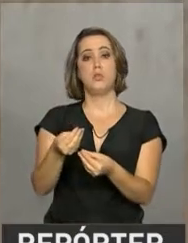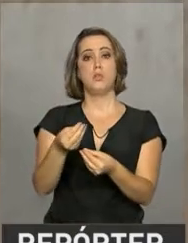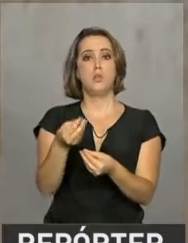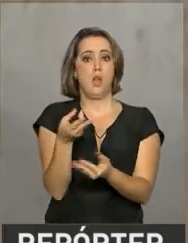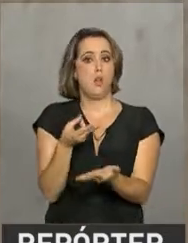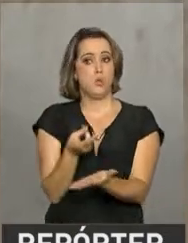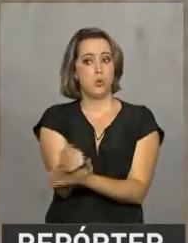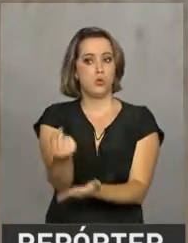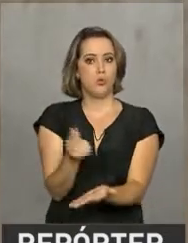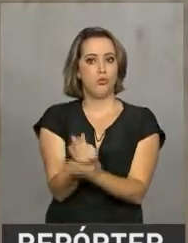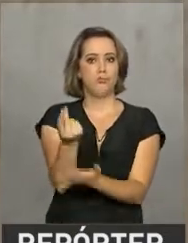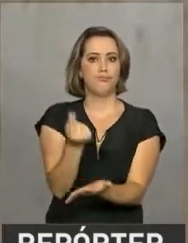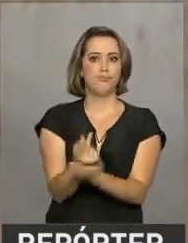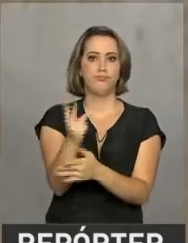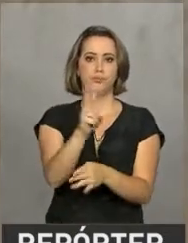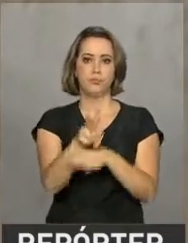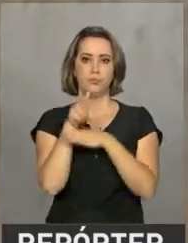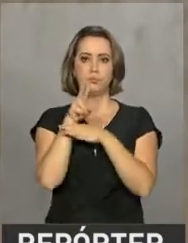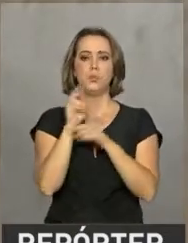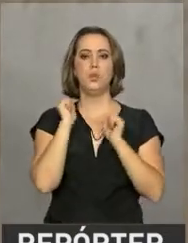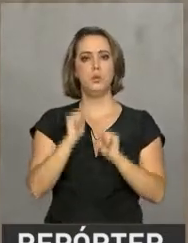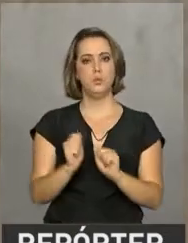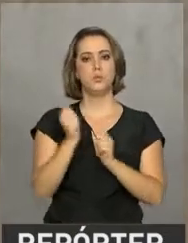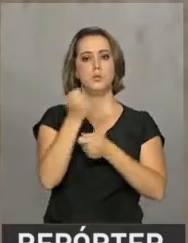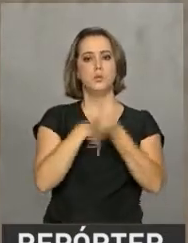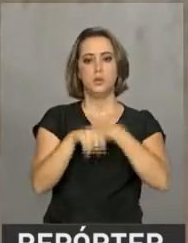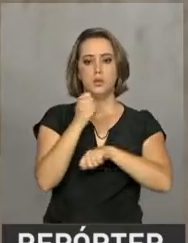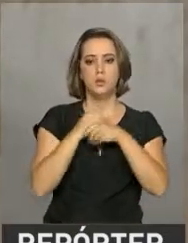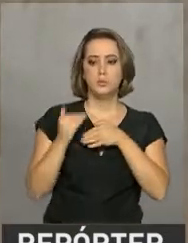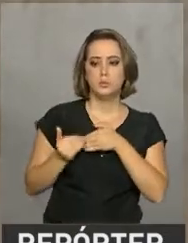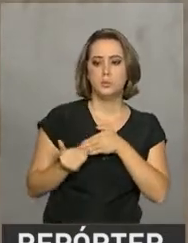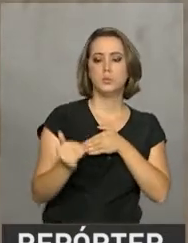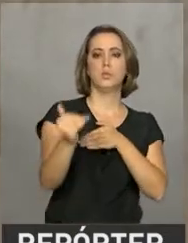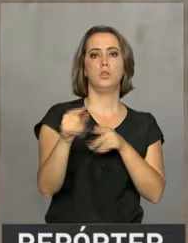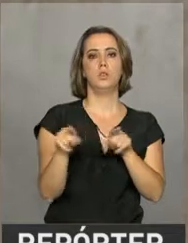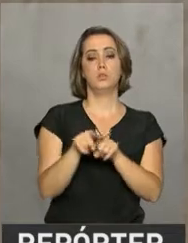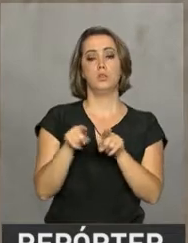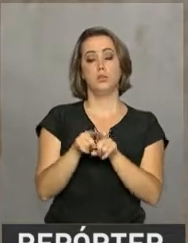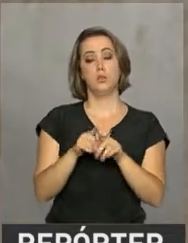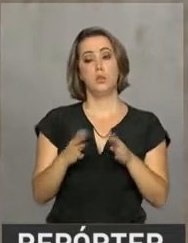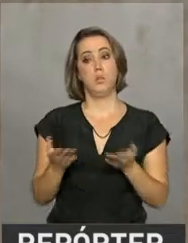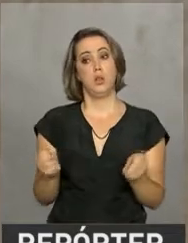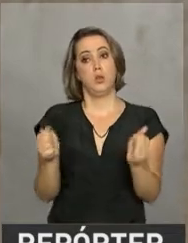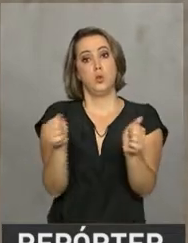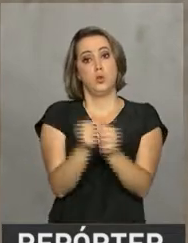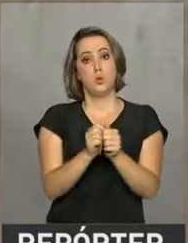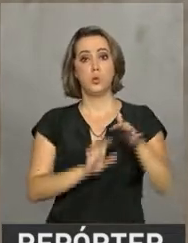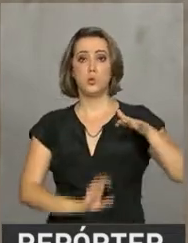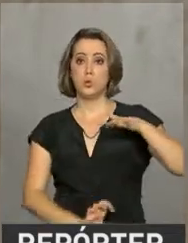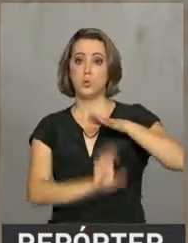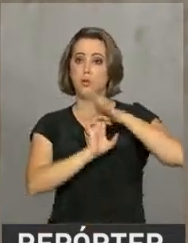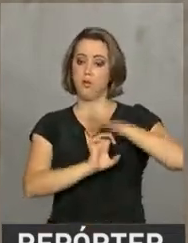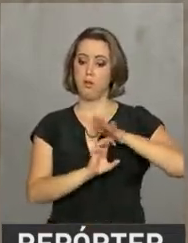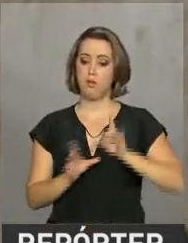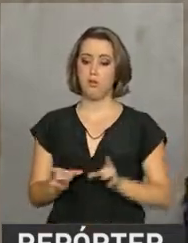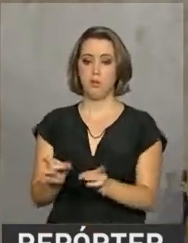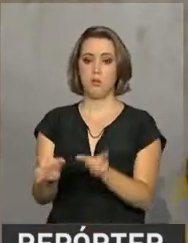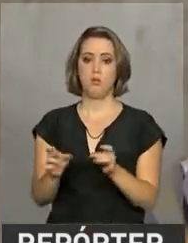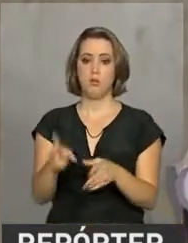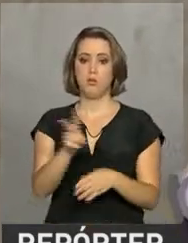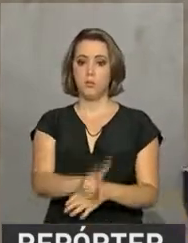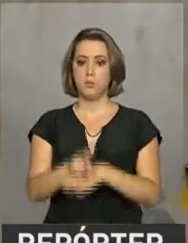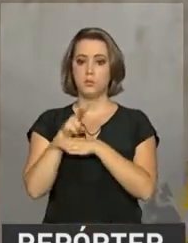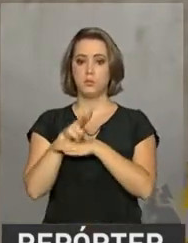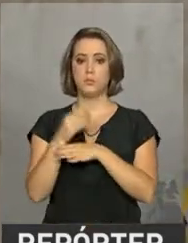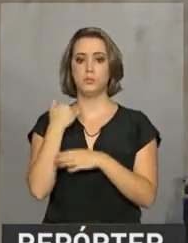que a economia continue andando e paralelamente avançando o programa de concessões que vai gerar novos investimentos que serão financiados